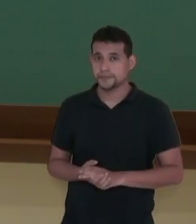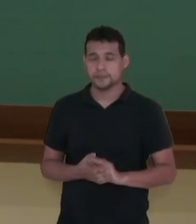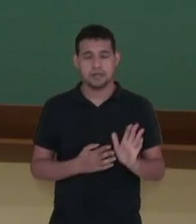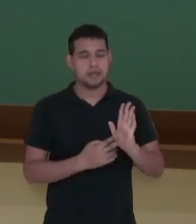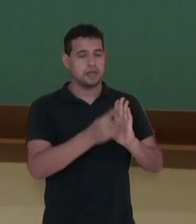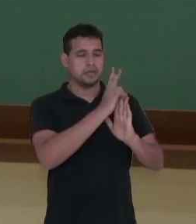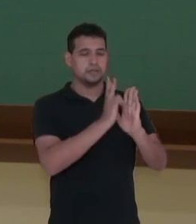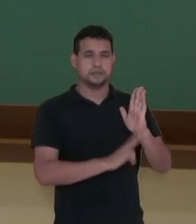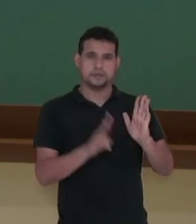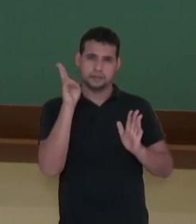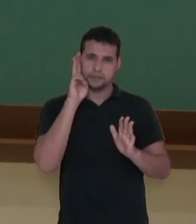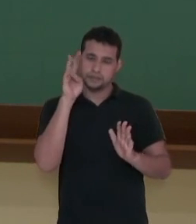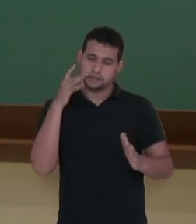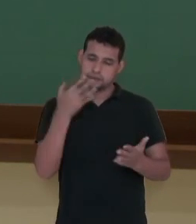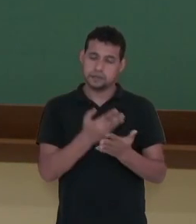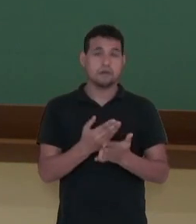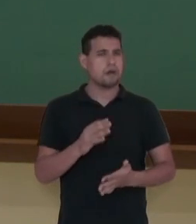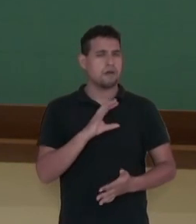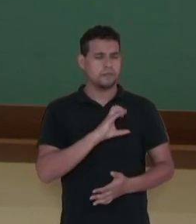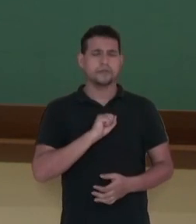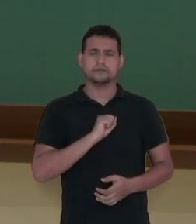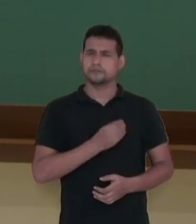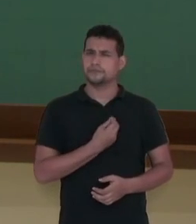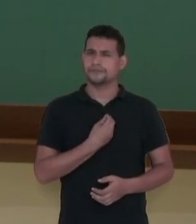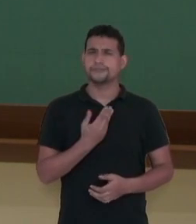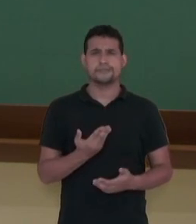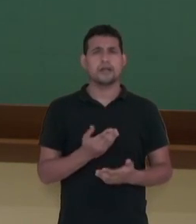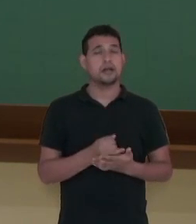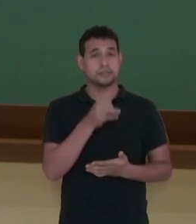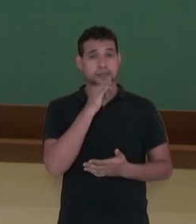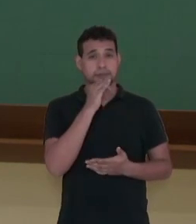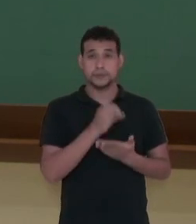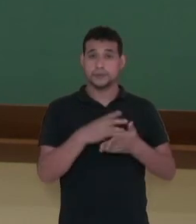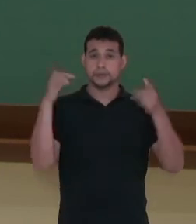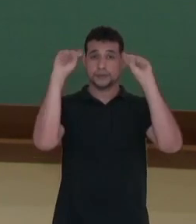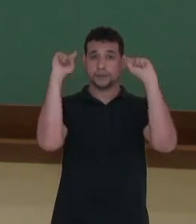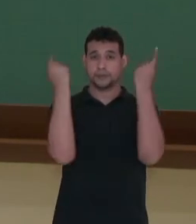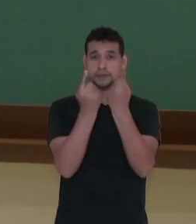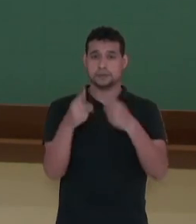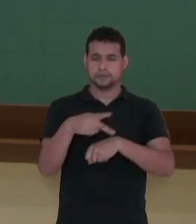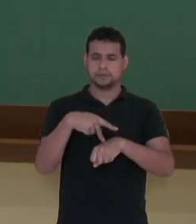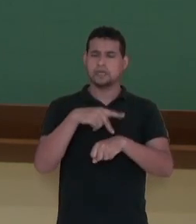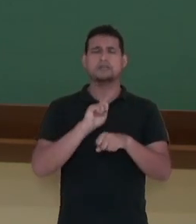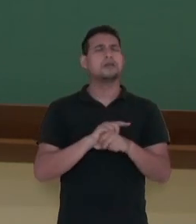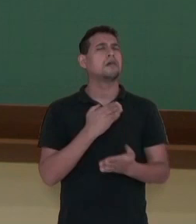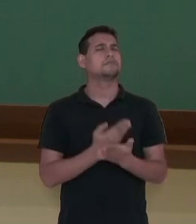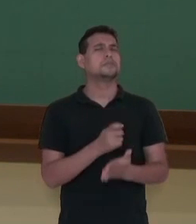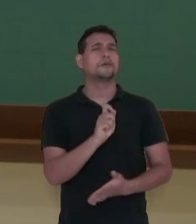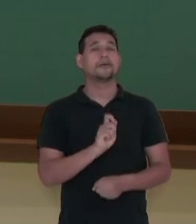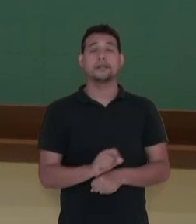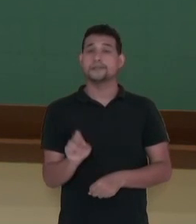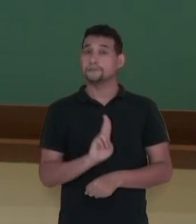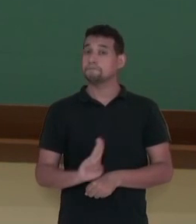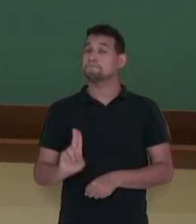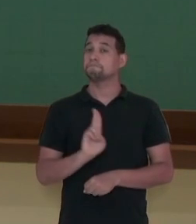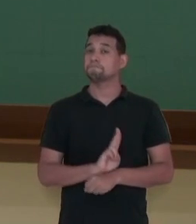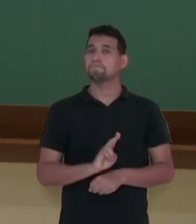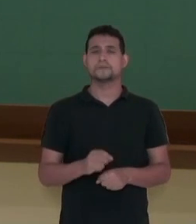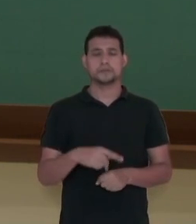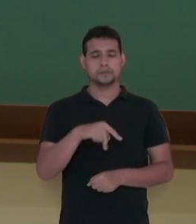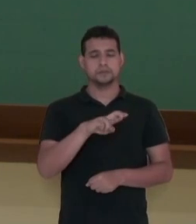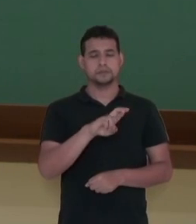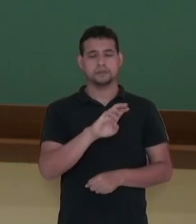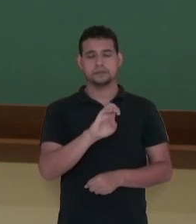leitura da história de amor vivida na praia de San Blas, no México, nós estudamos aí o uso do pretérito